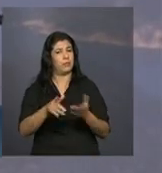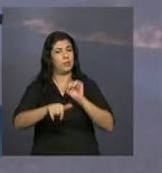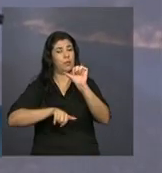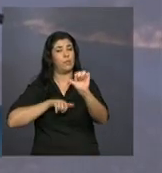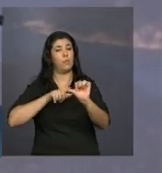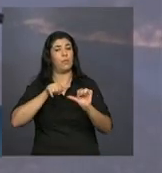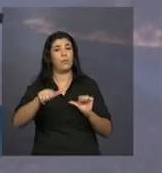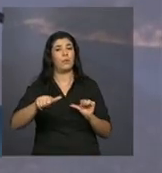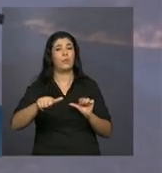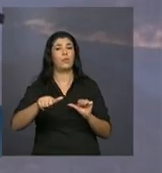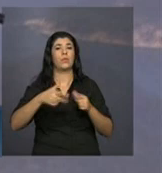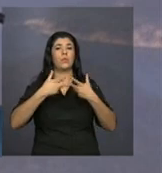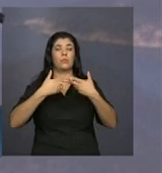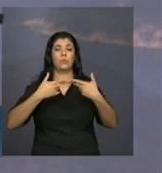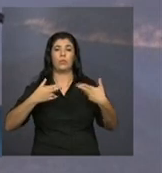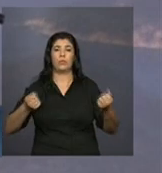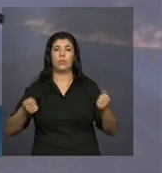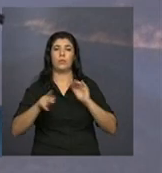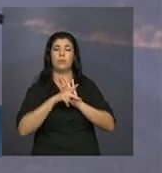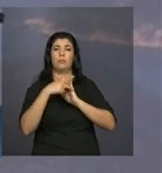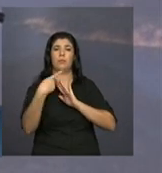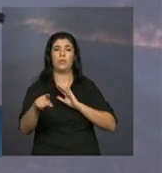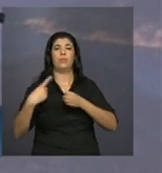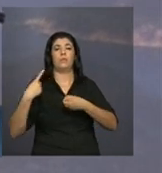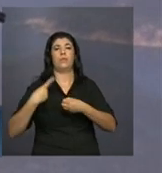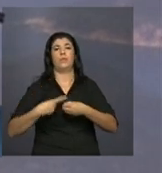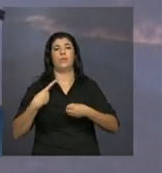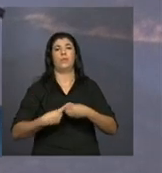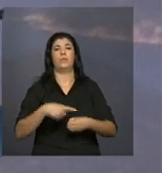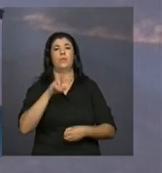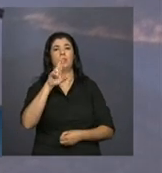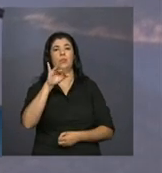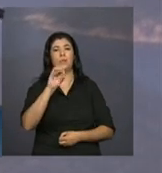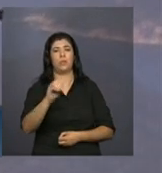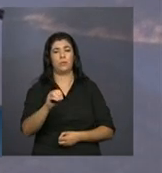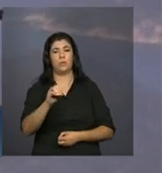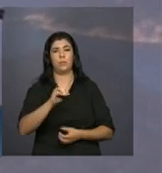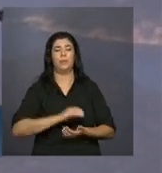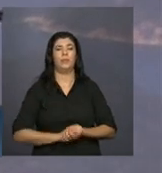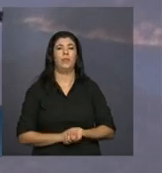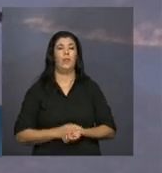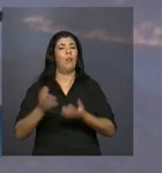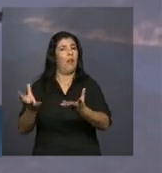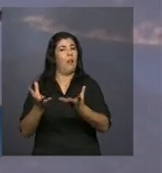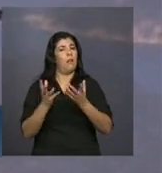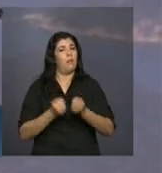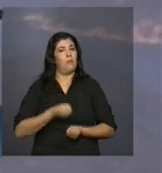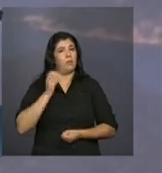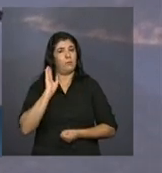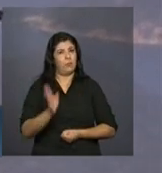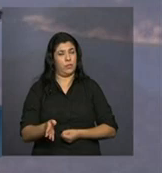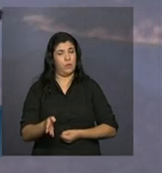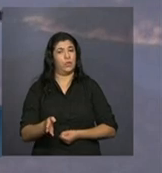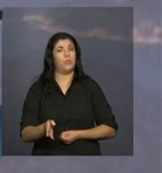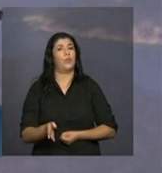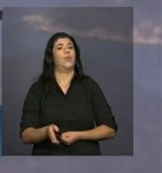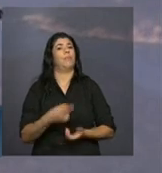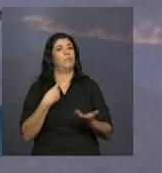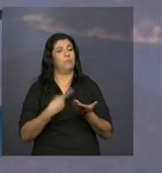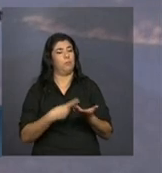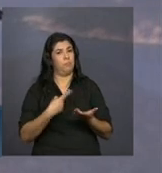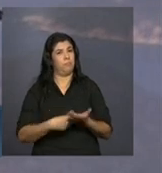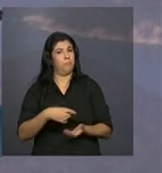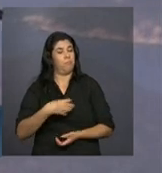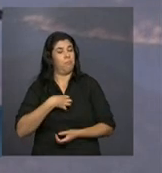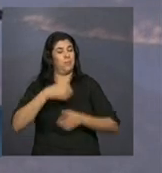transformar as condições da cidade do Rio de Janeiro. Assumimos esse compromisso e eu fiquei muito